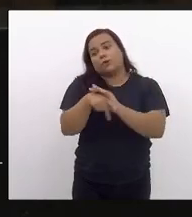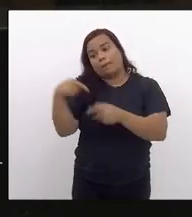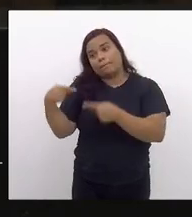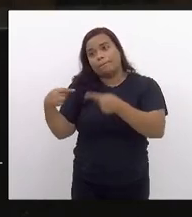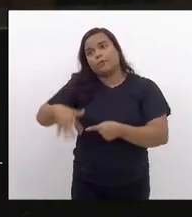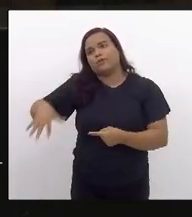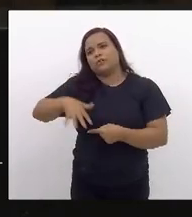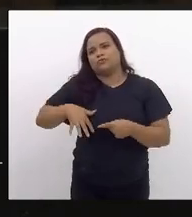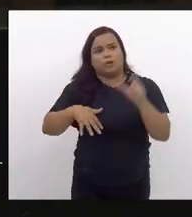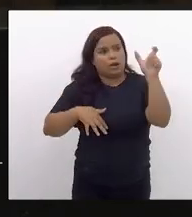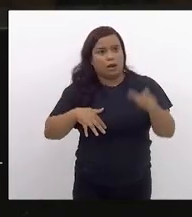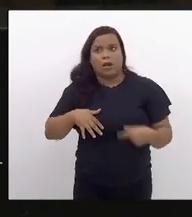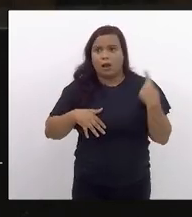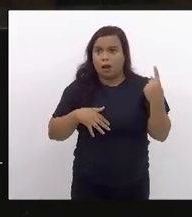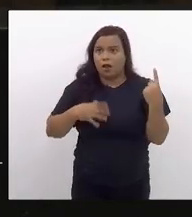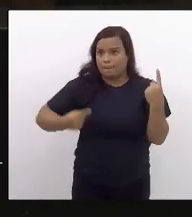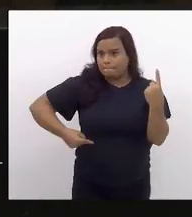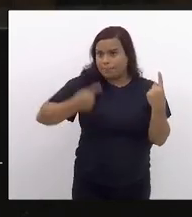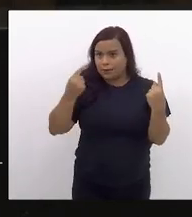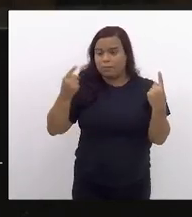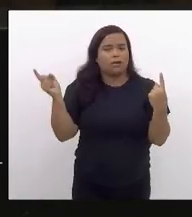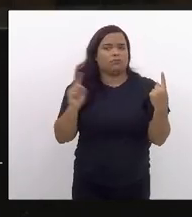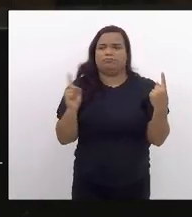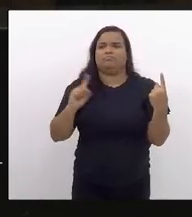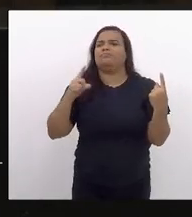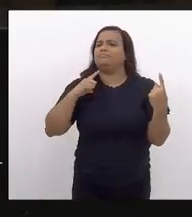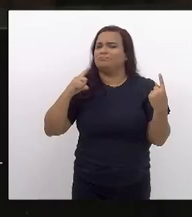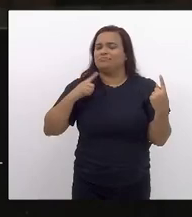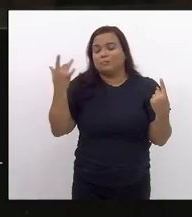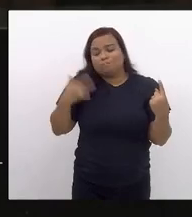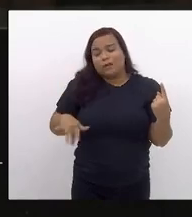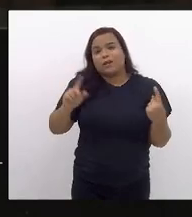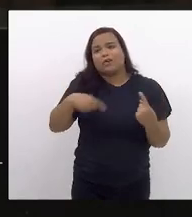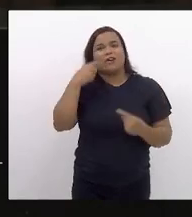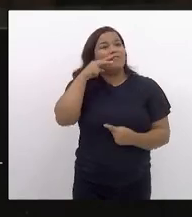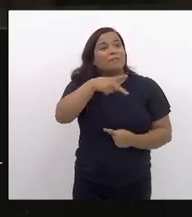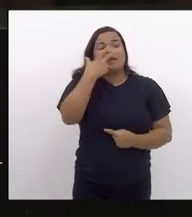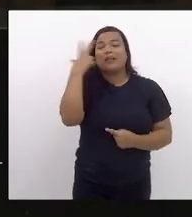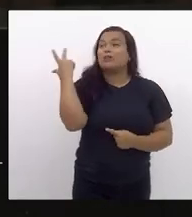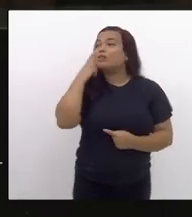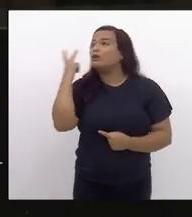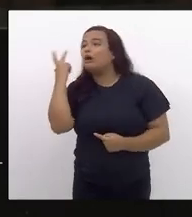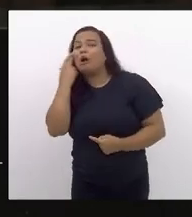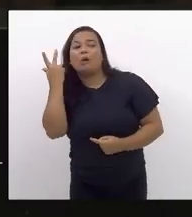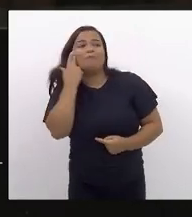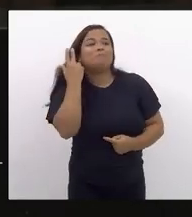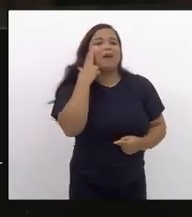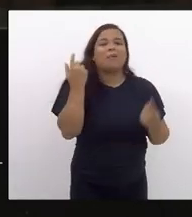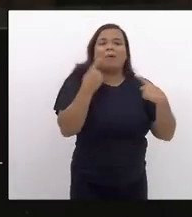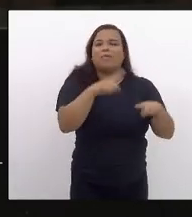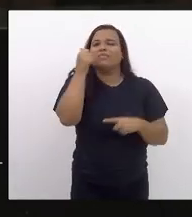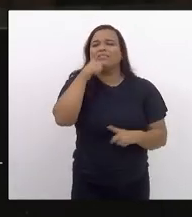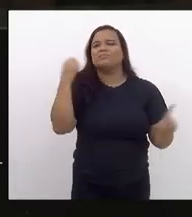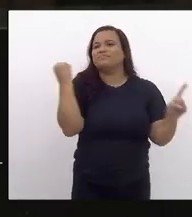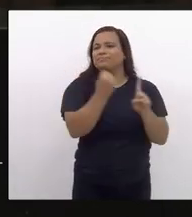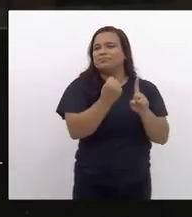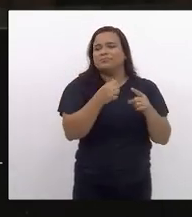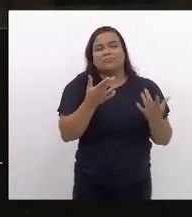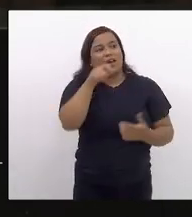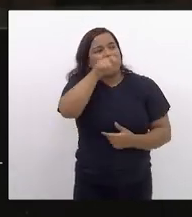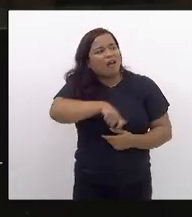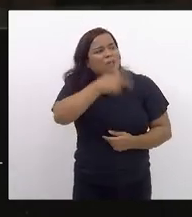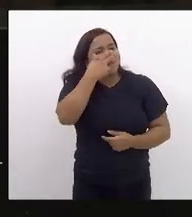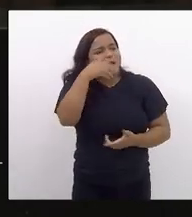que nós naturalizamos a violência contra as mulheres, não será a última. Então, nesse sentido, é fundamental